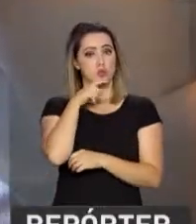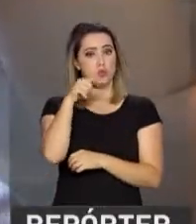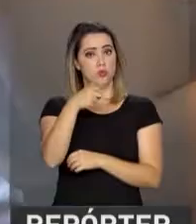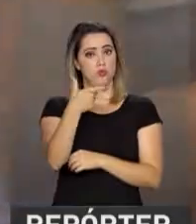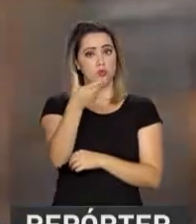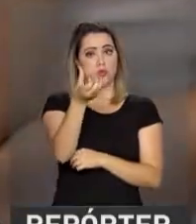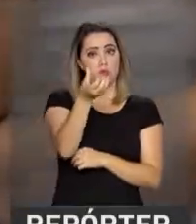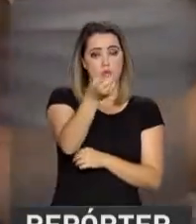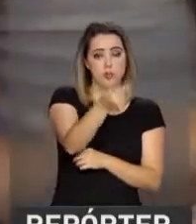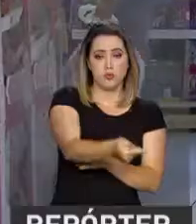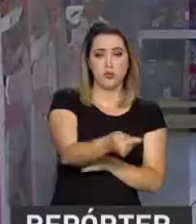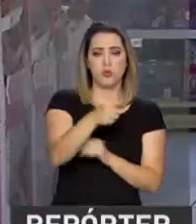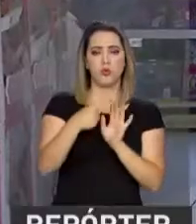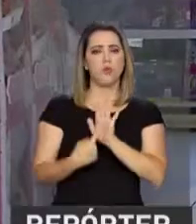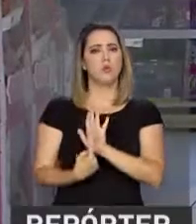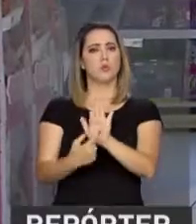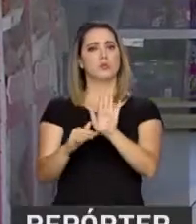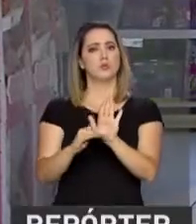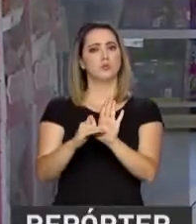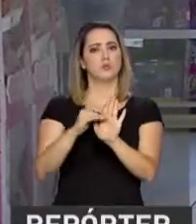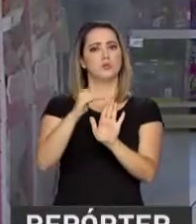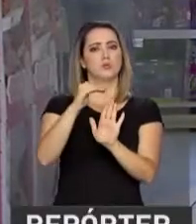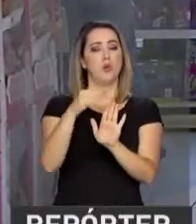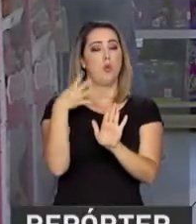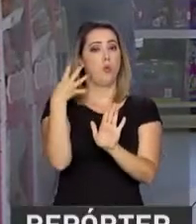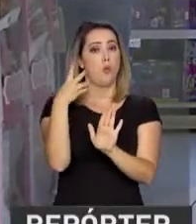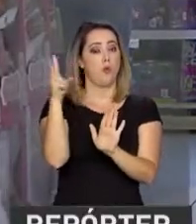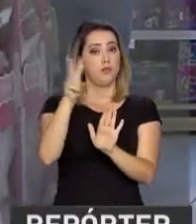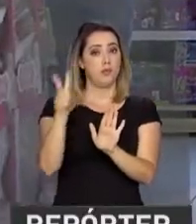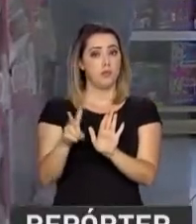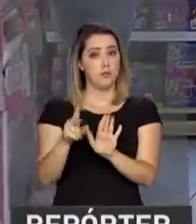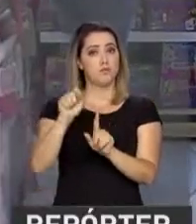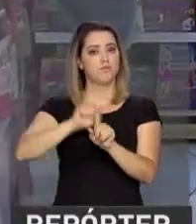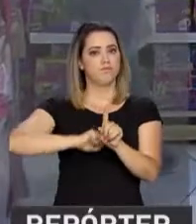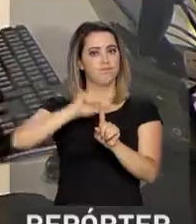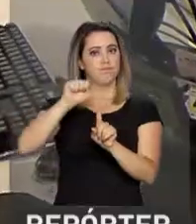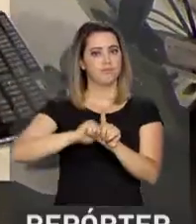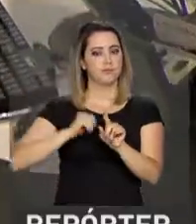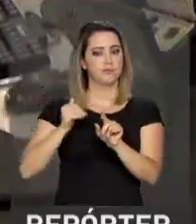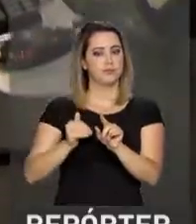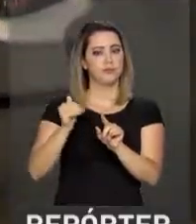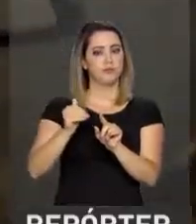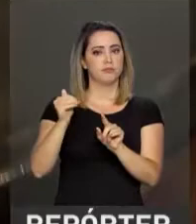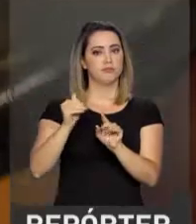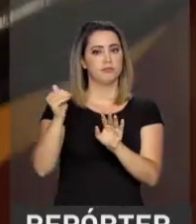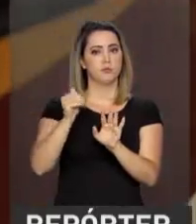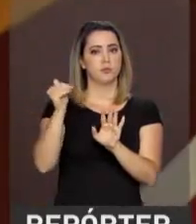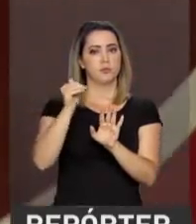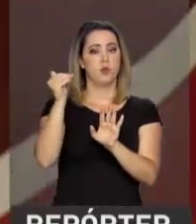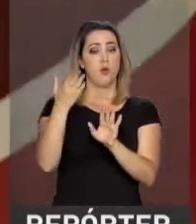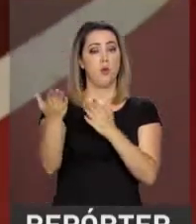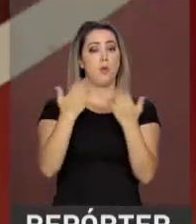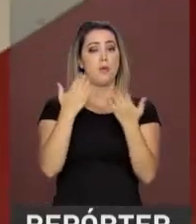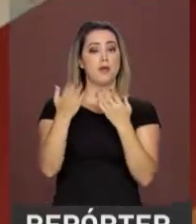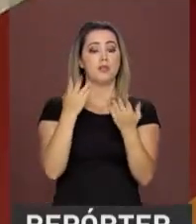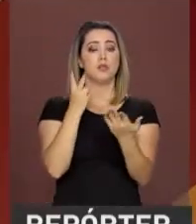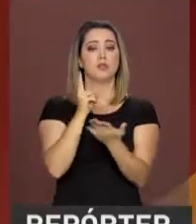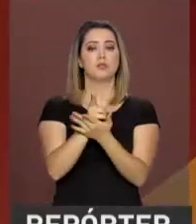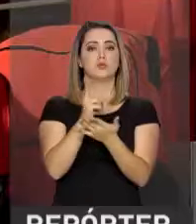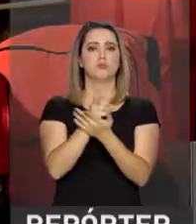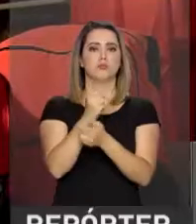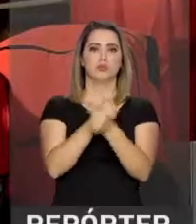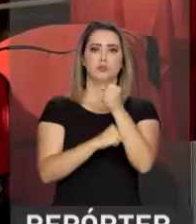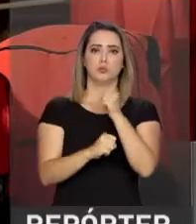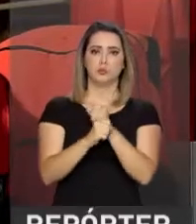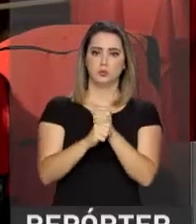do IBGE, que mostrou um aumento pelo 4º mês consecutivo nas vendas do varejo em relação ao mesmo período do ano